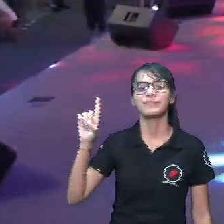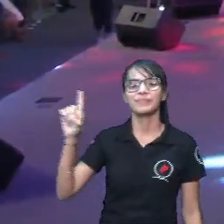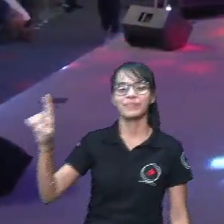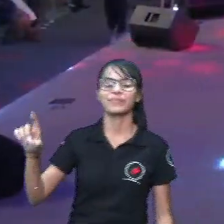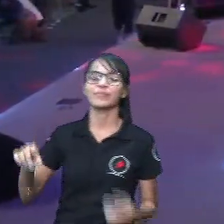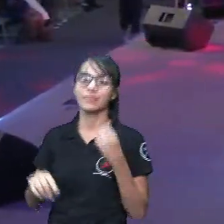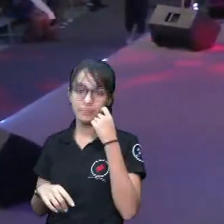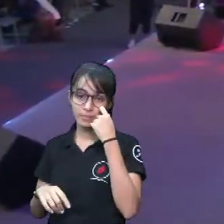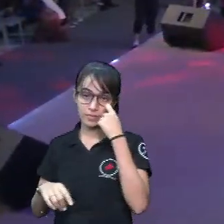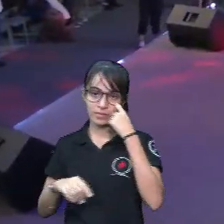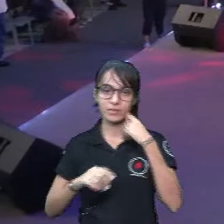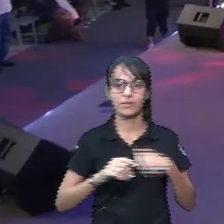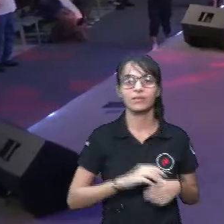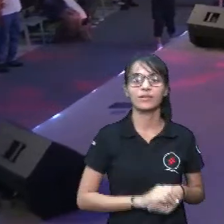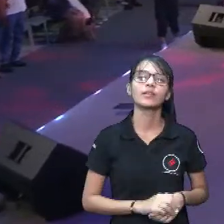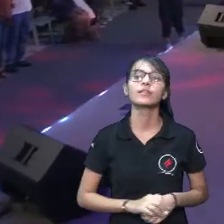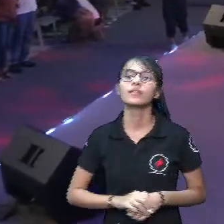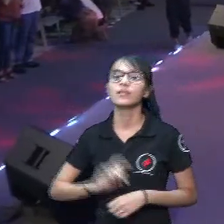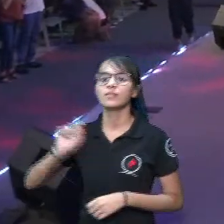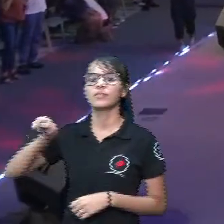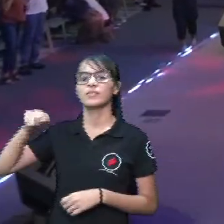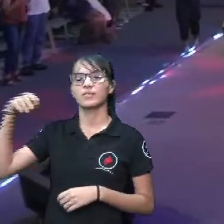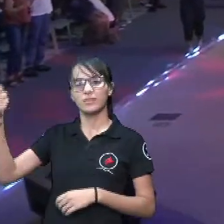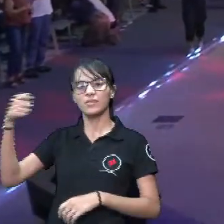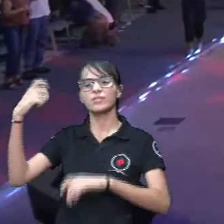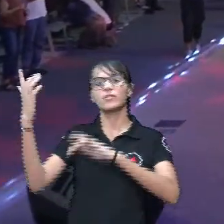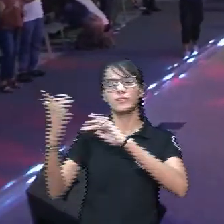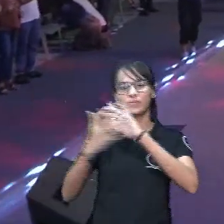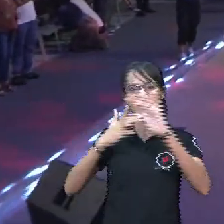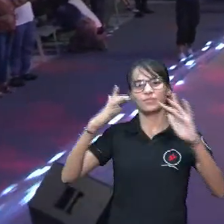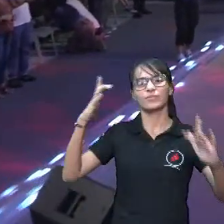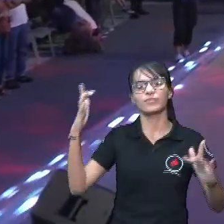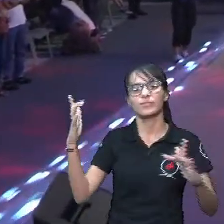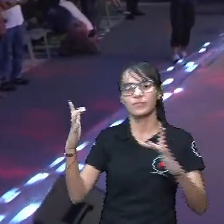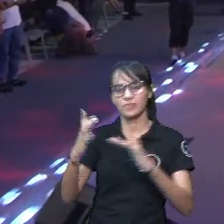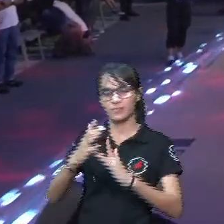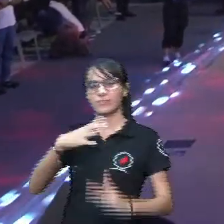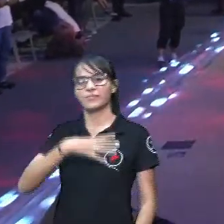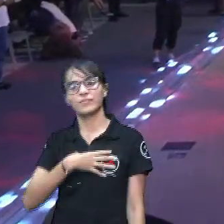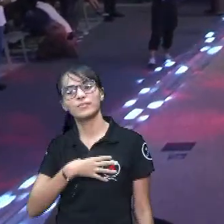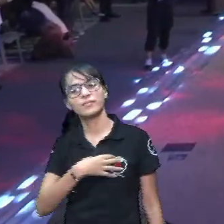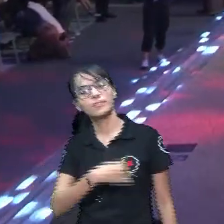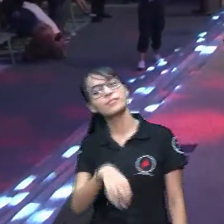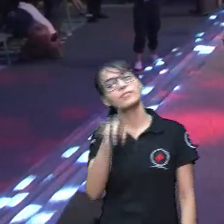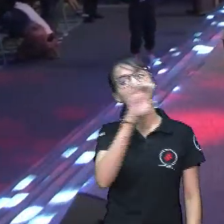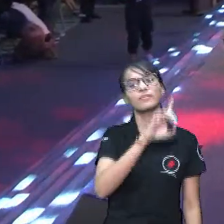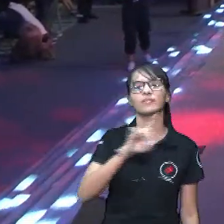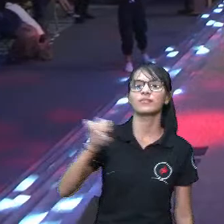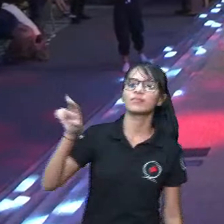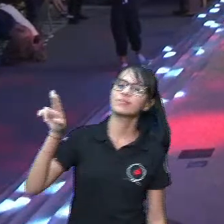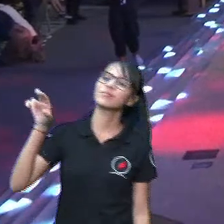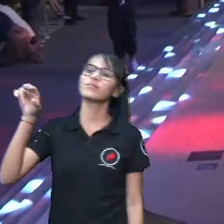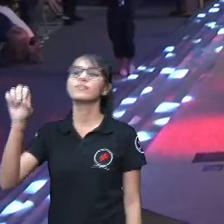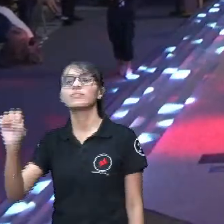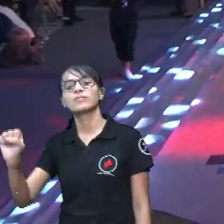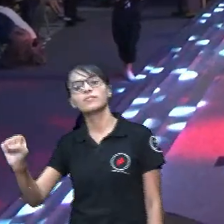Nome sobre todo nome, Tu és Jesus, Filho de Deus.